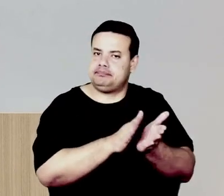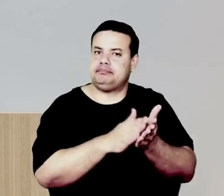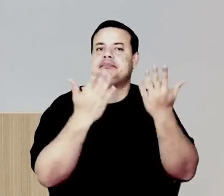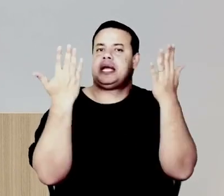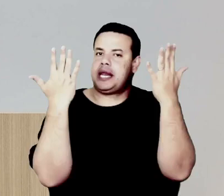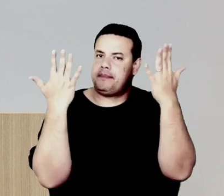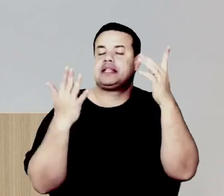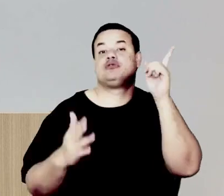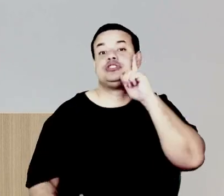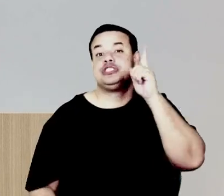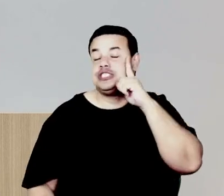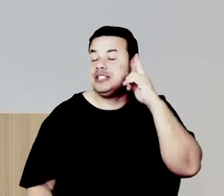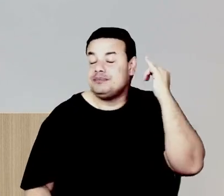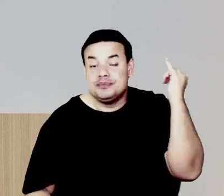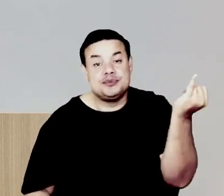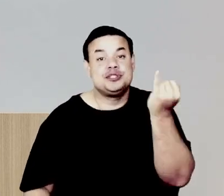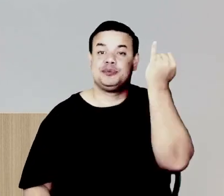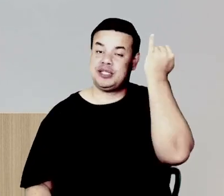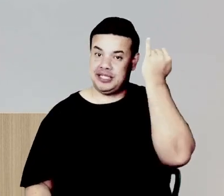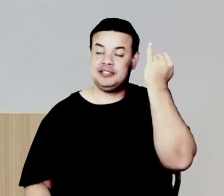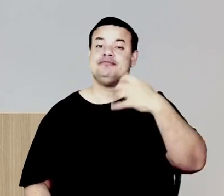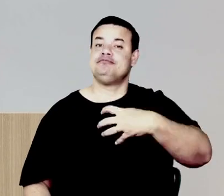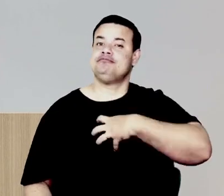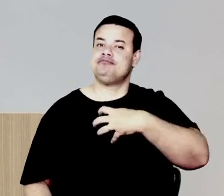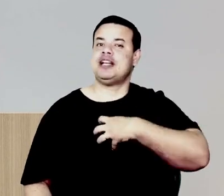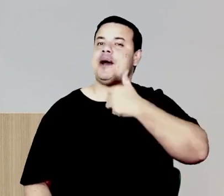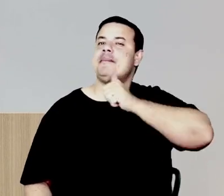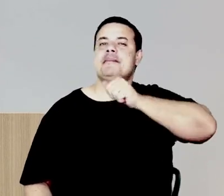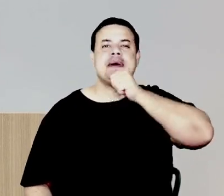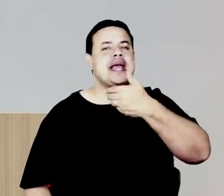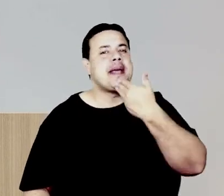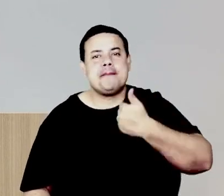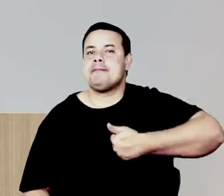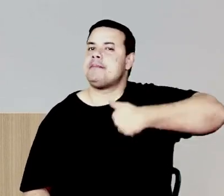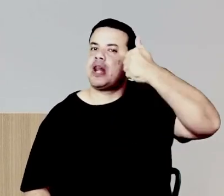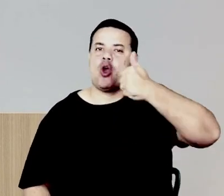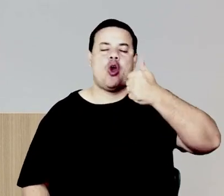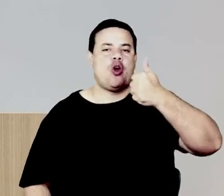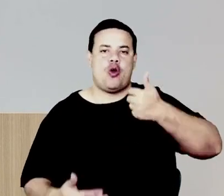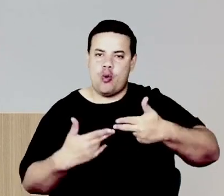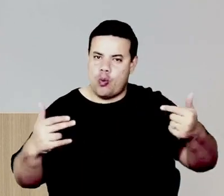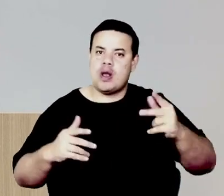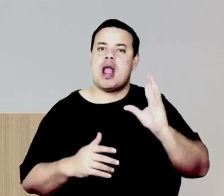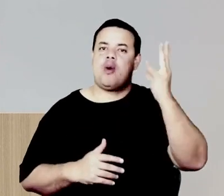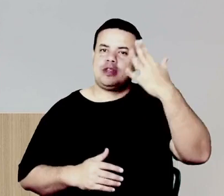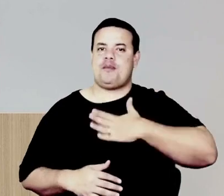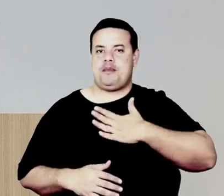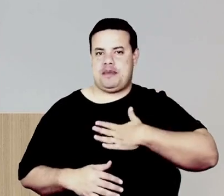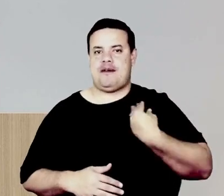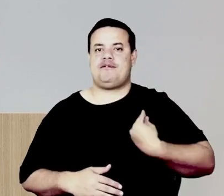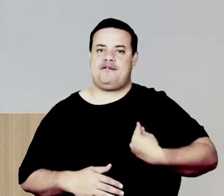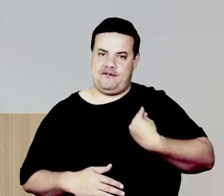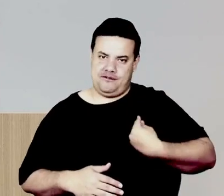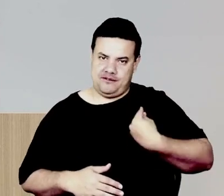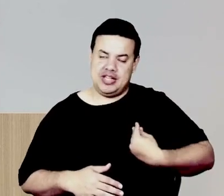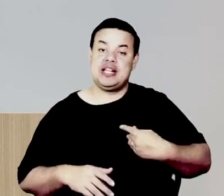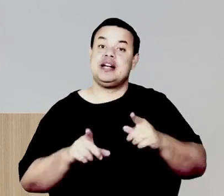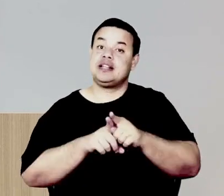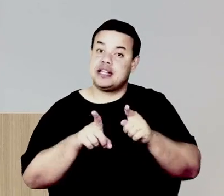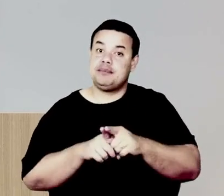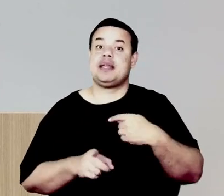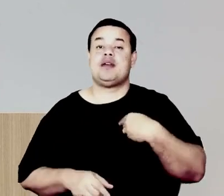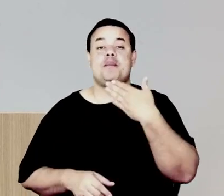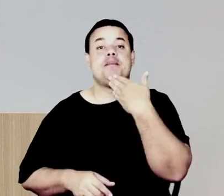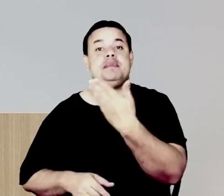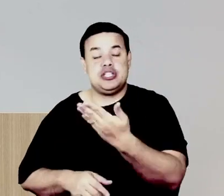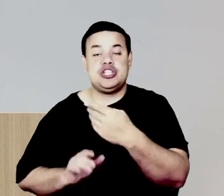contas, ser mãe é uma das melhores coisas que aconteceu na minha vida. E eu também quero pedir ajuda para o bazar.